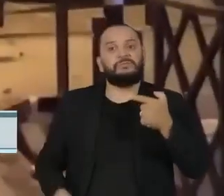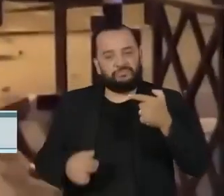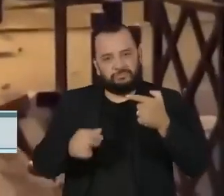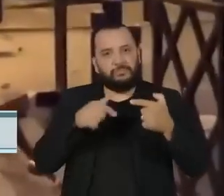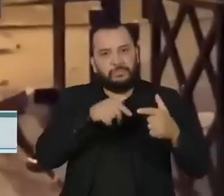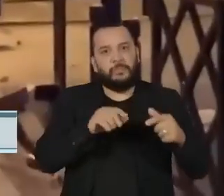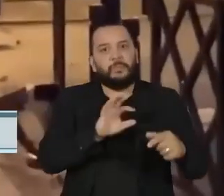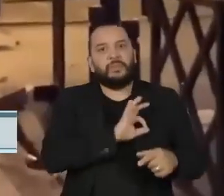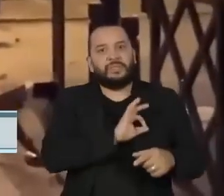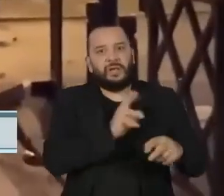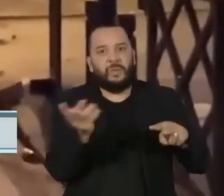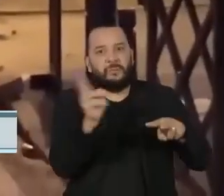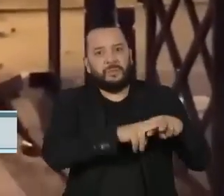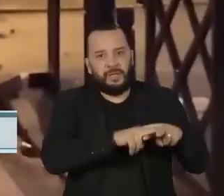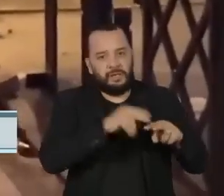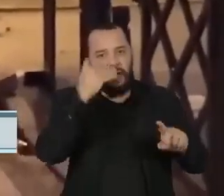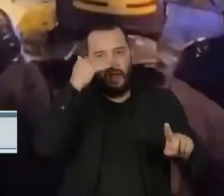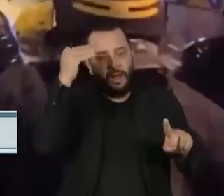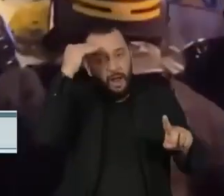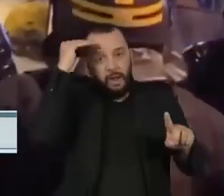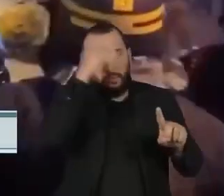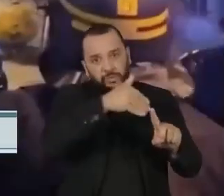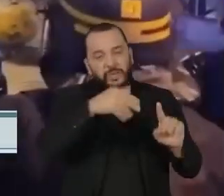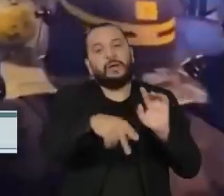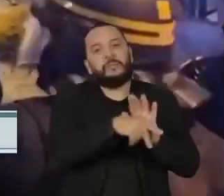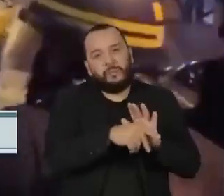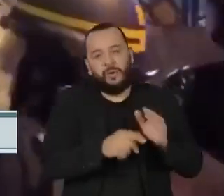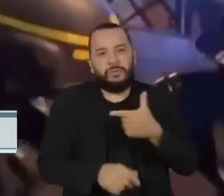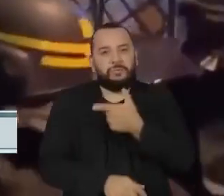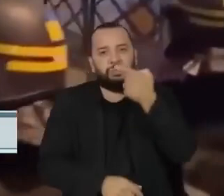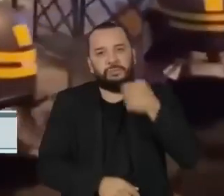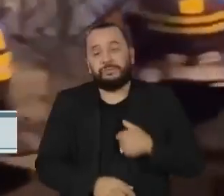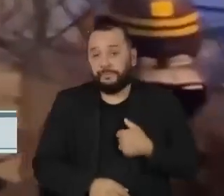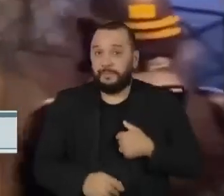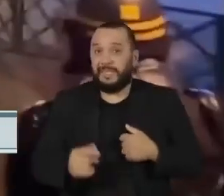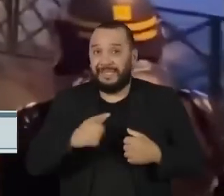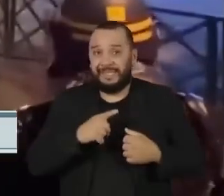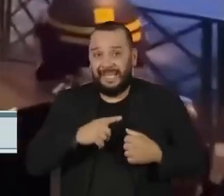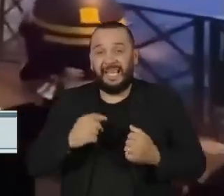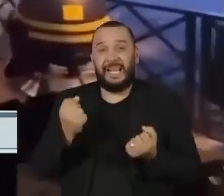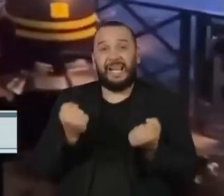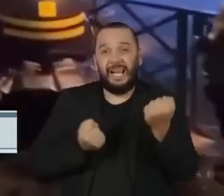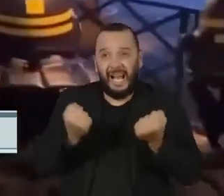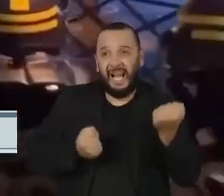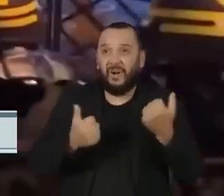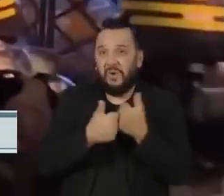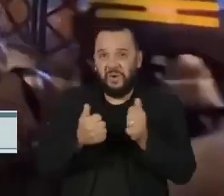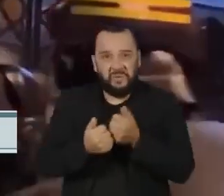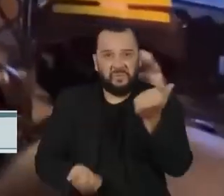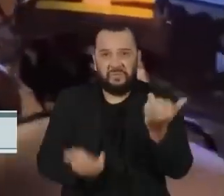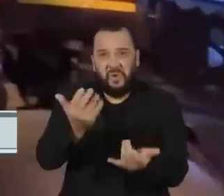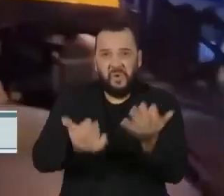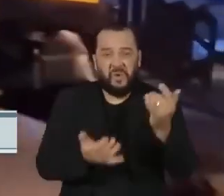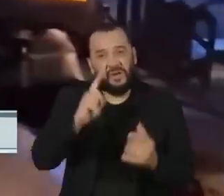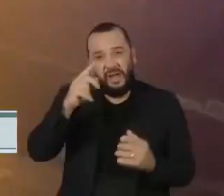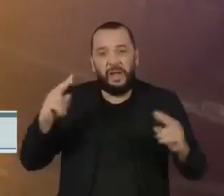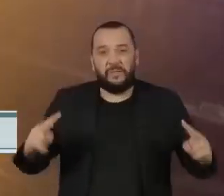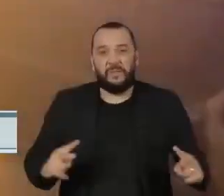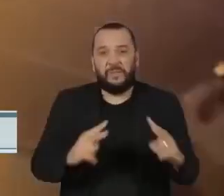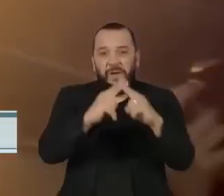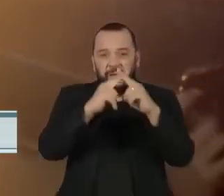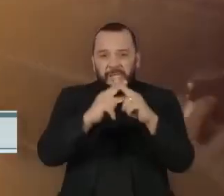e ônibus incendiados pelas ruas de Nanterre, subúrbio no oeste de Paris, a 11 quilômetros do centro da capital